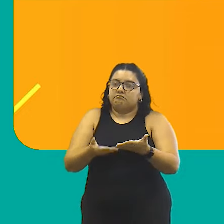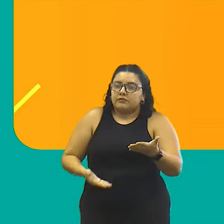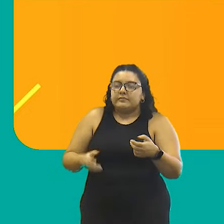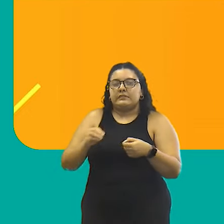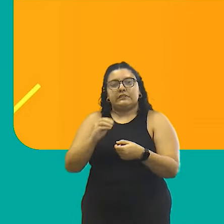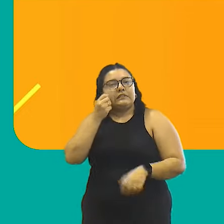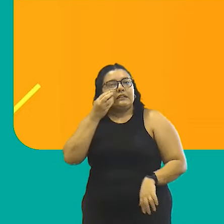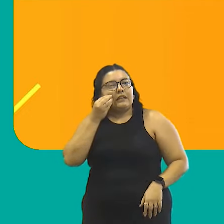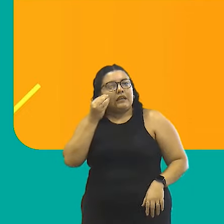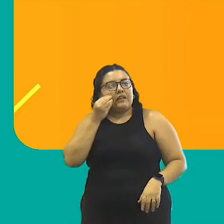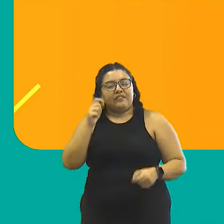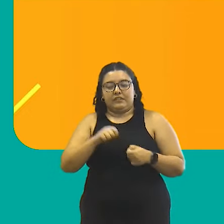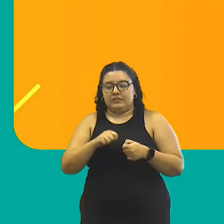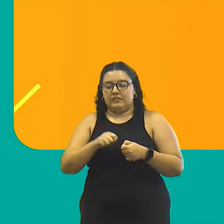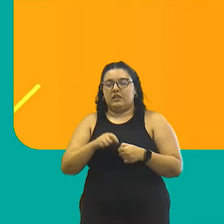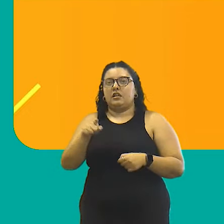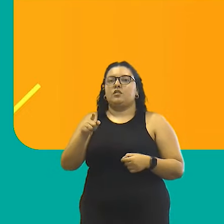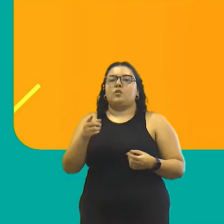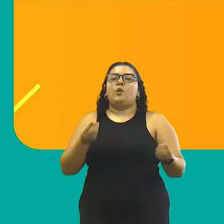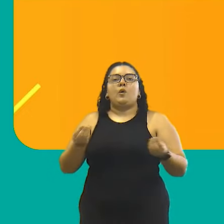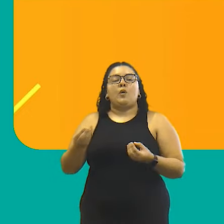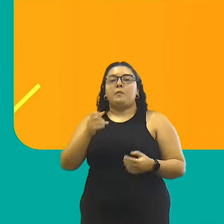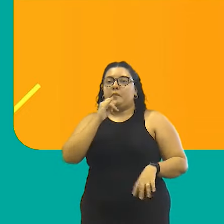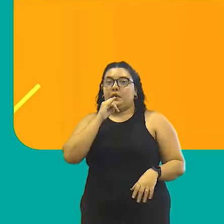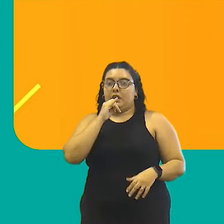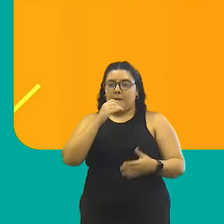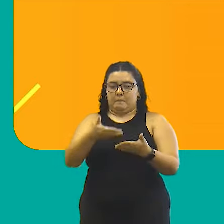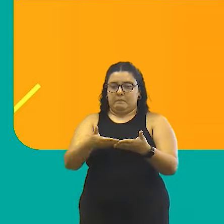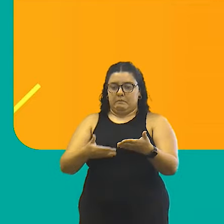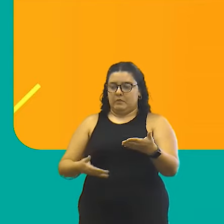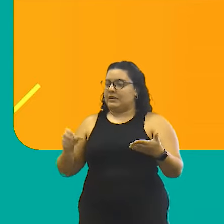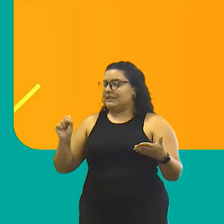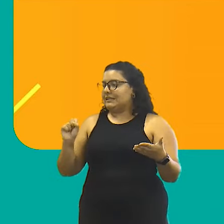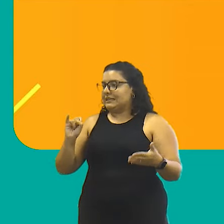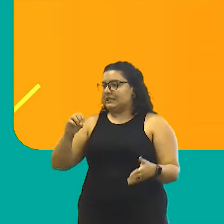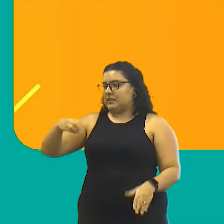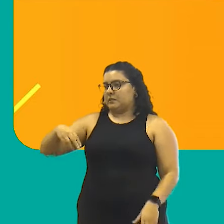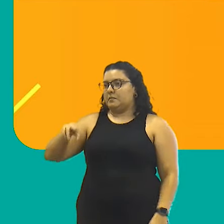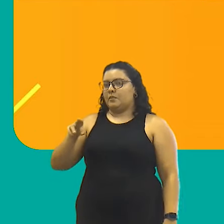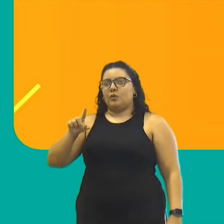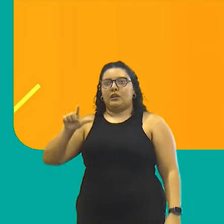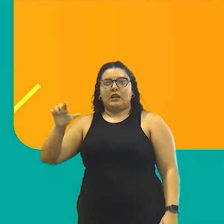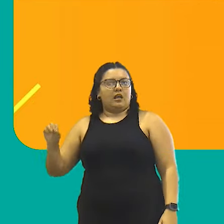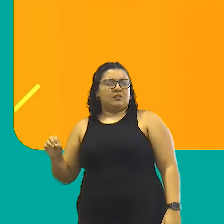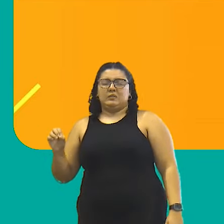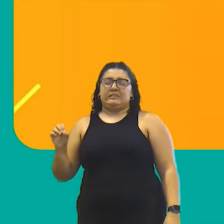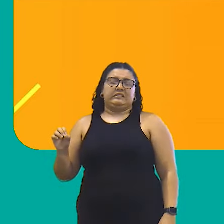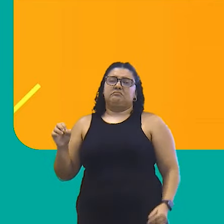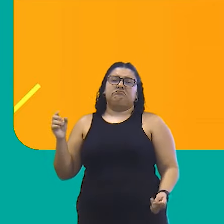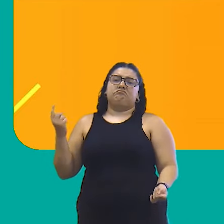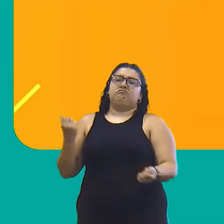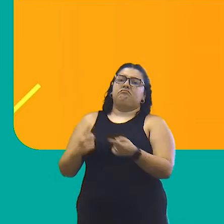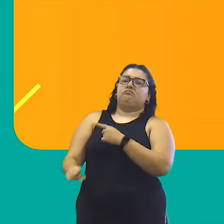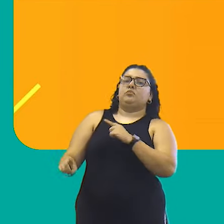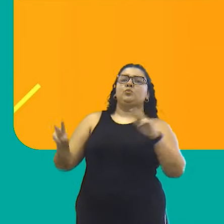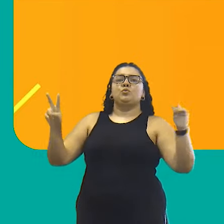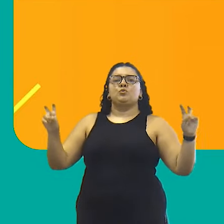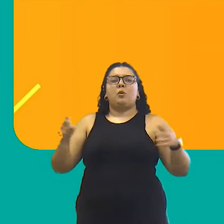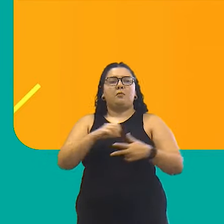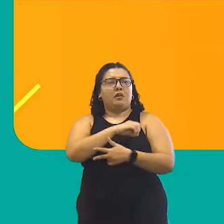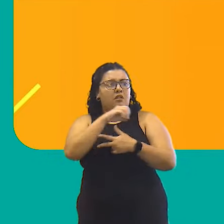fazer. Veja como você se comporta, porque os simulados, muitas vezes, eles não simulam a verdadeira